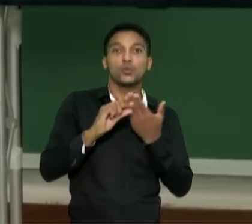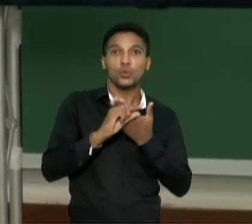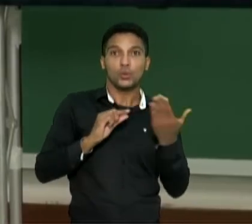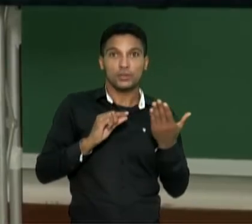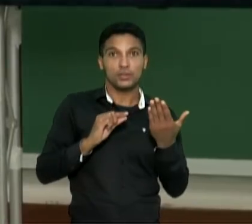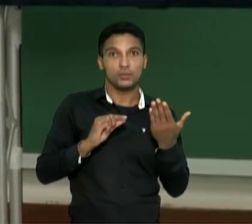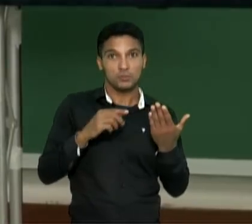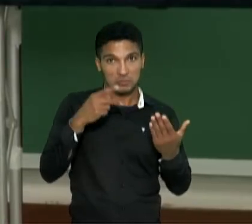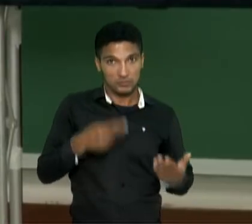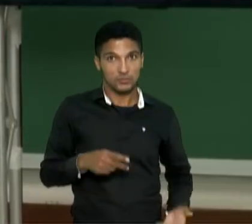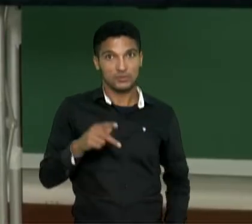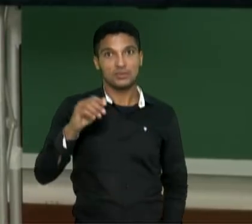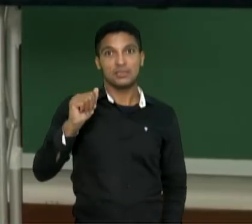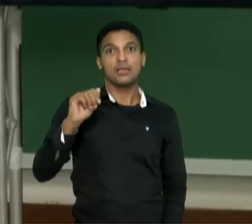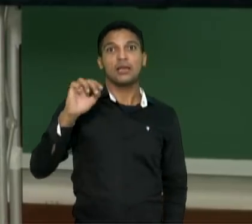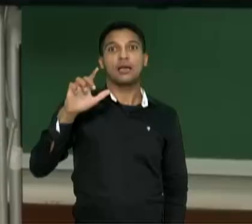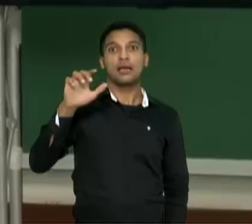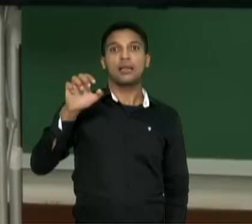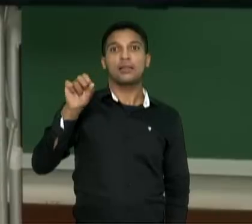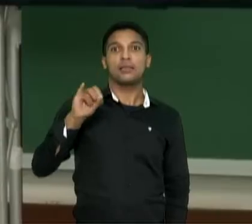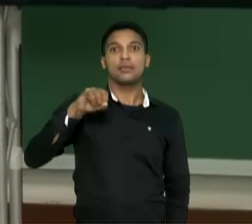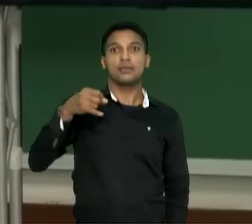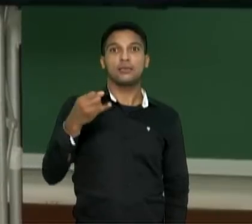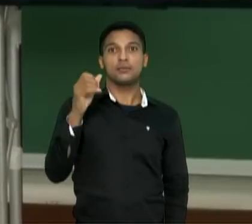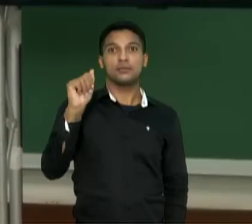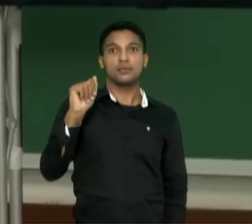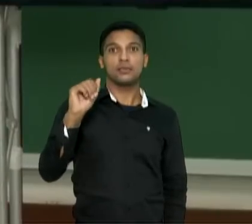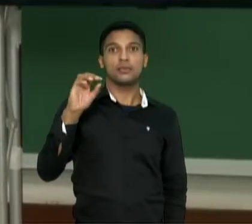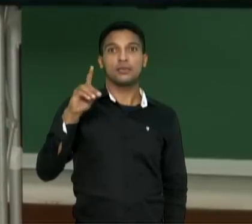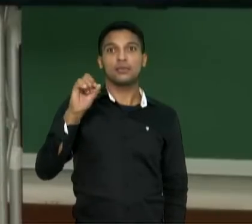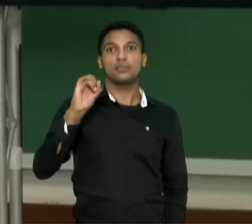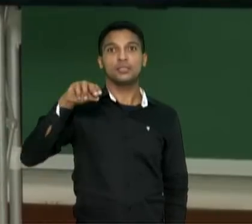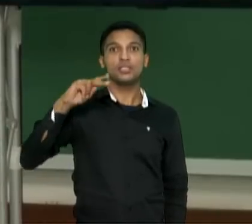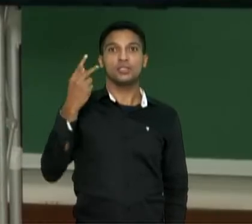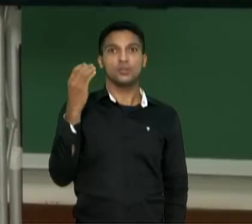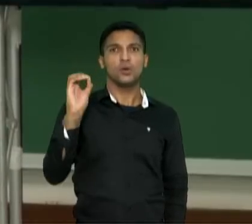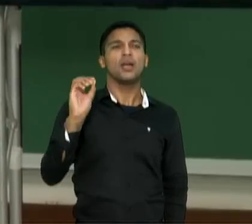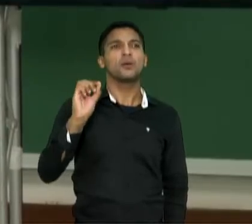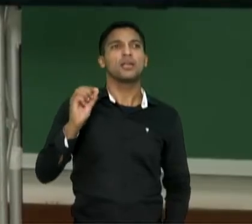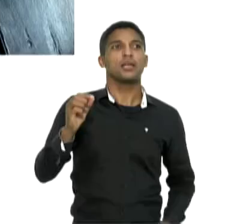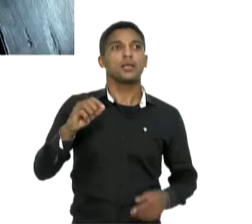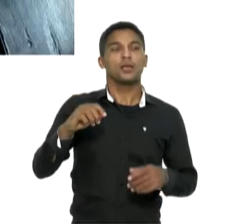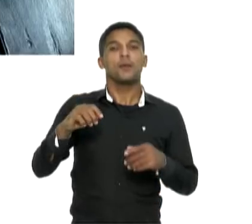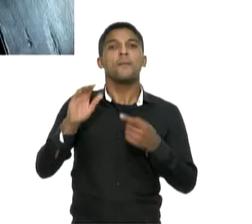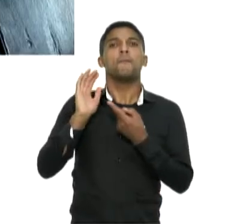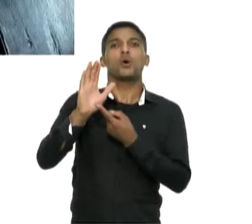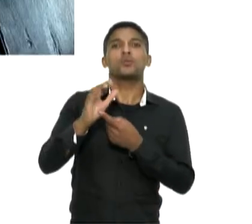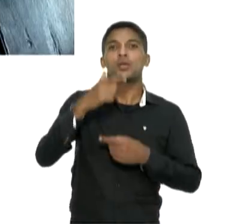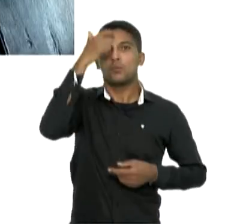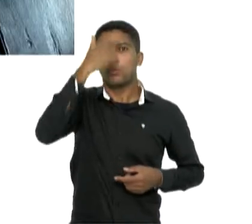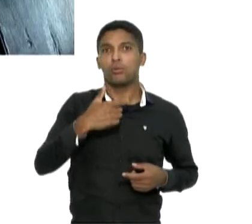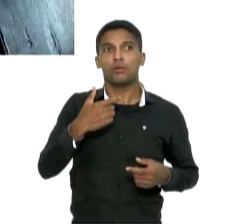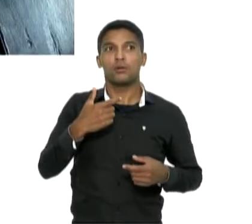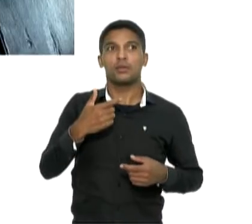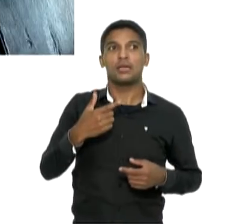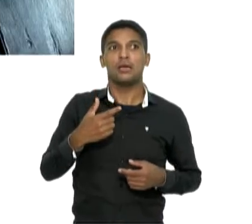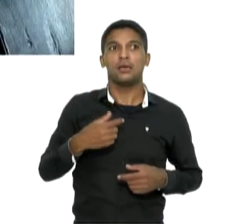são bastante dramáticas, trazem uma noção de sofrimento muito grande. Então, vocês podem ver ali